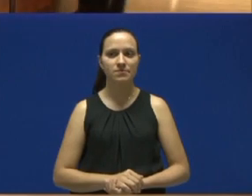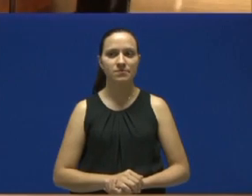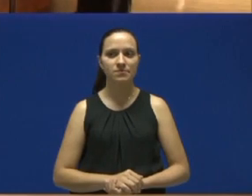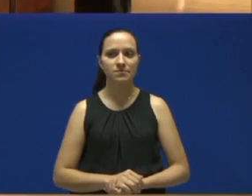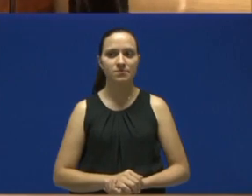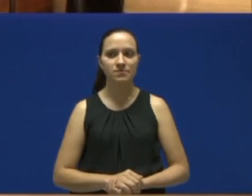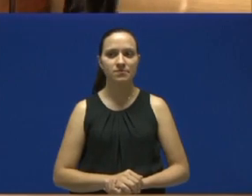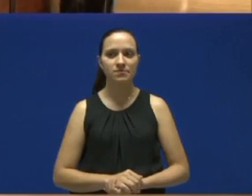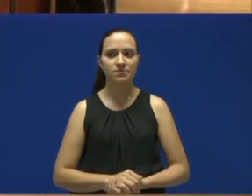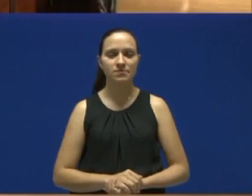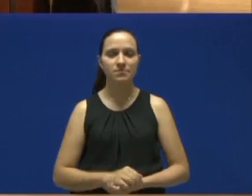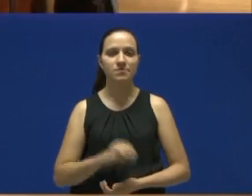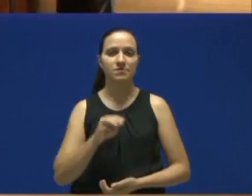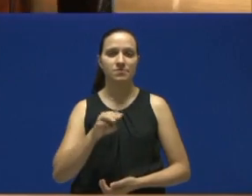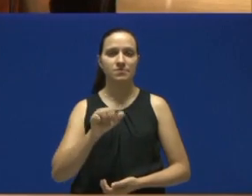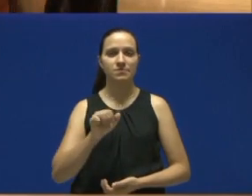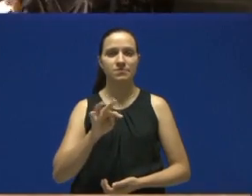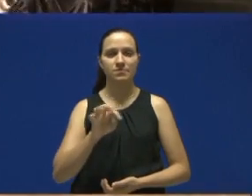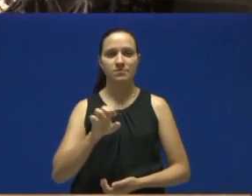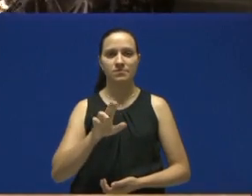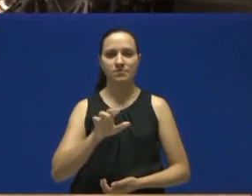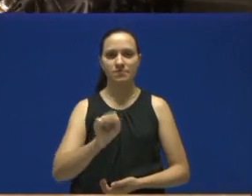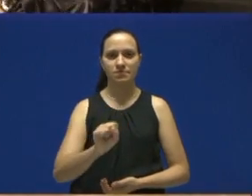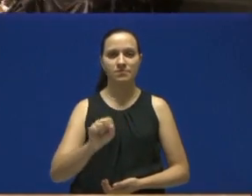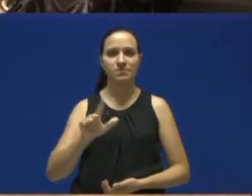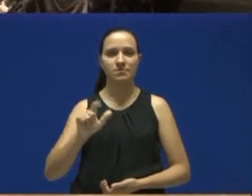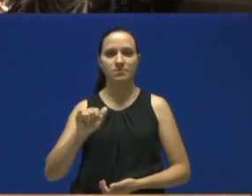matheus lima dos santos